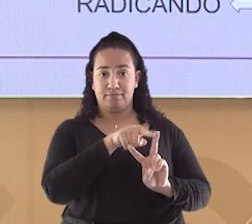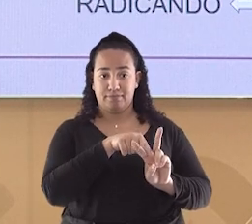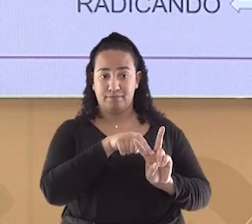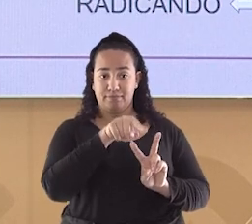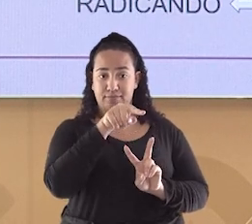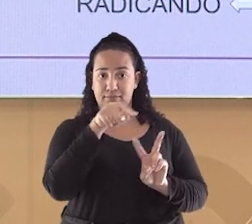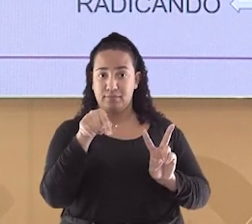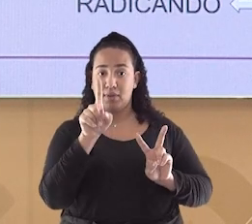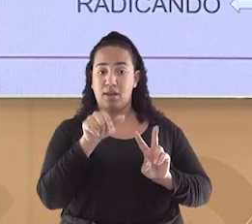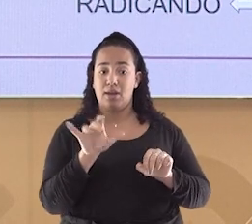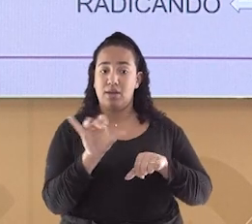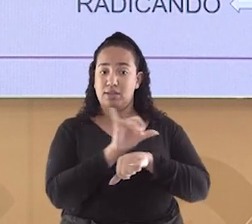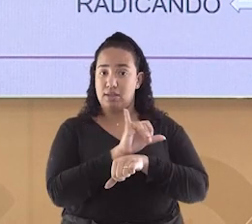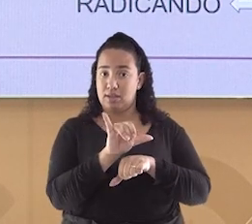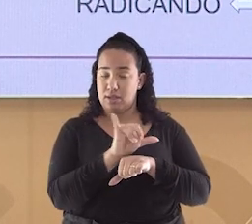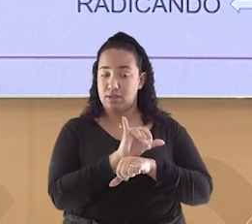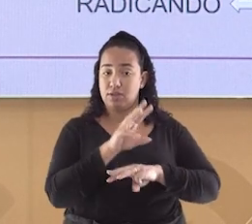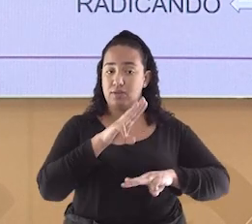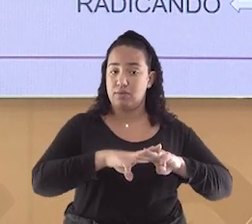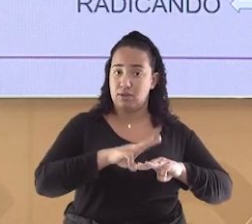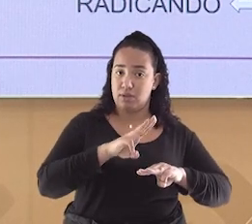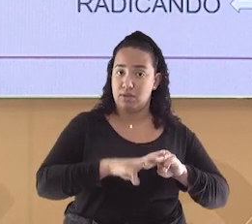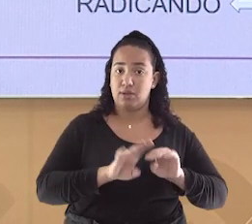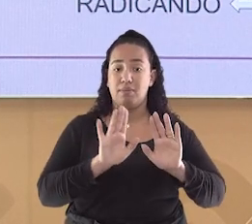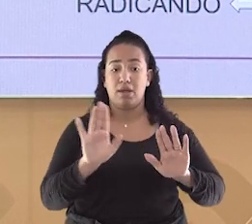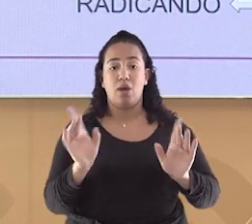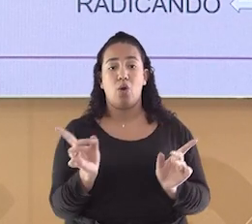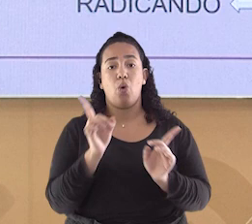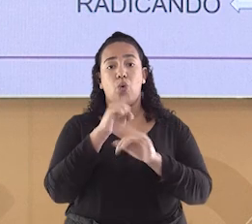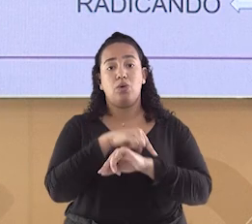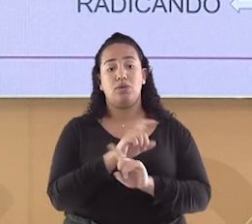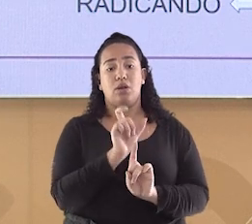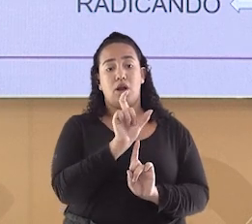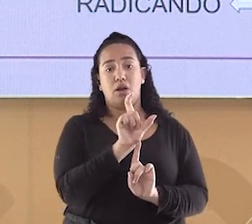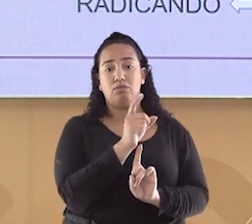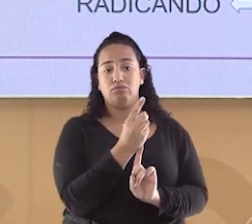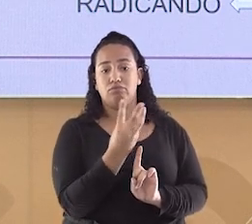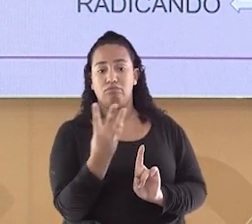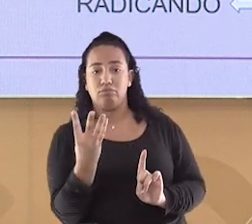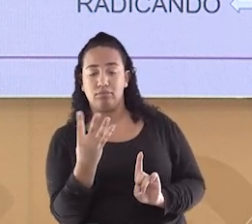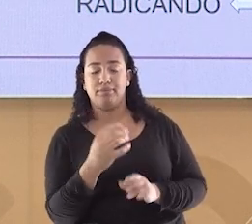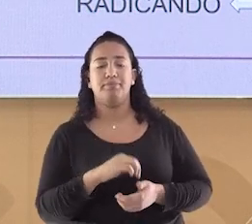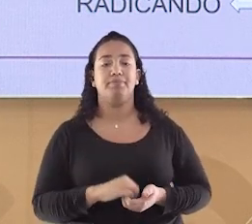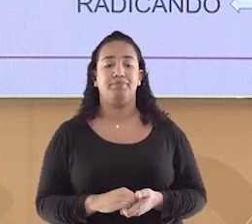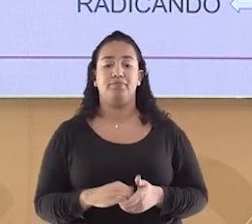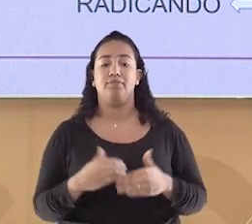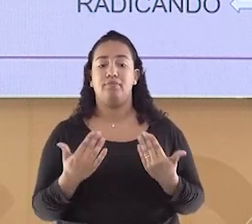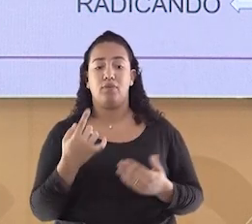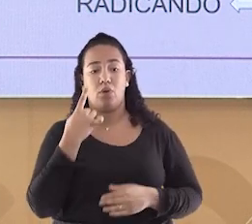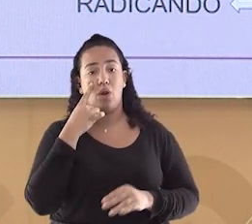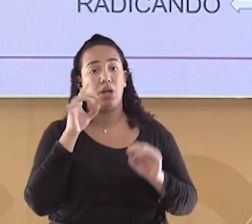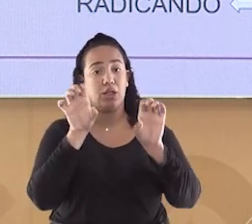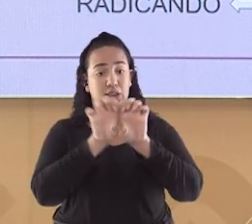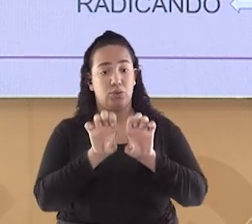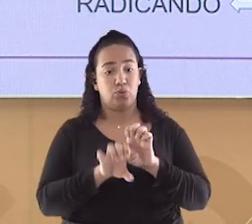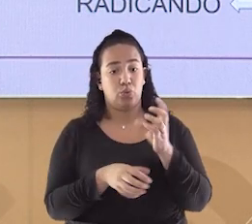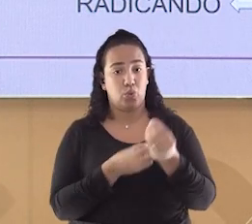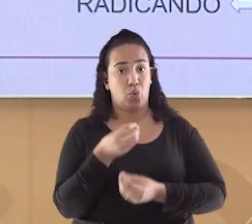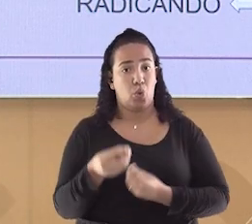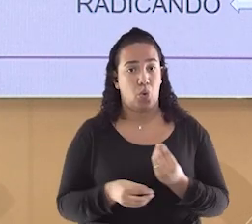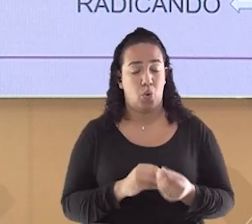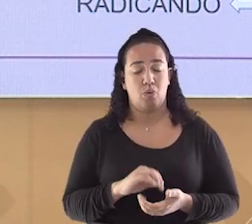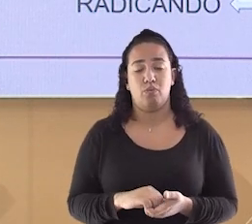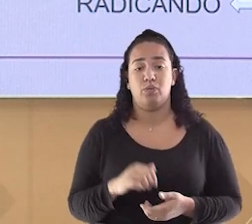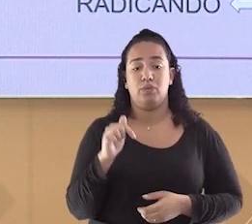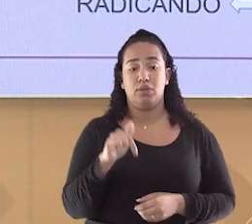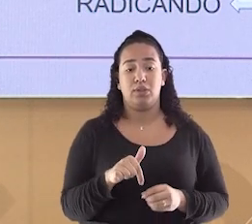operação matemática inversa à potenciação. E aqui podemos analisar a sua estrutura. A